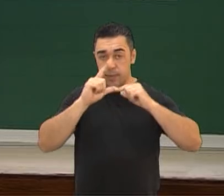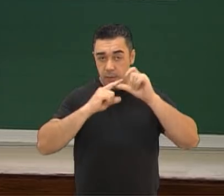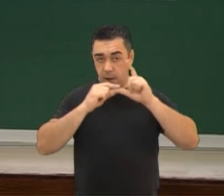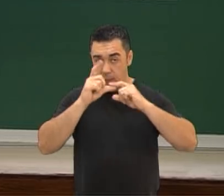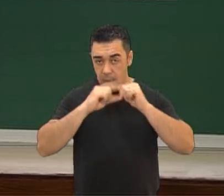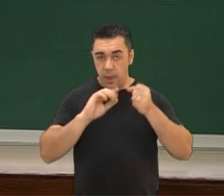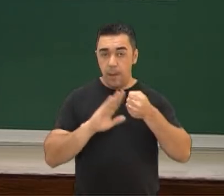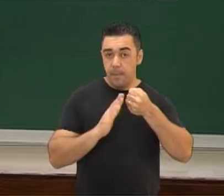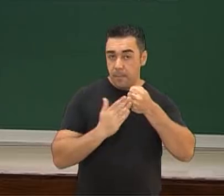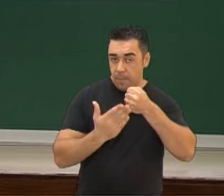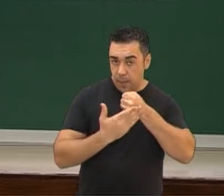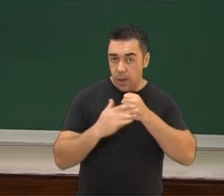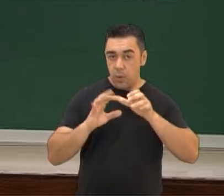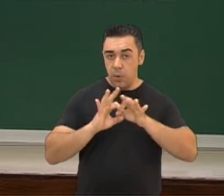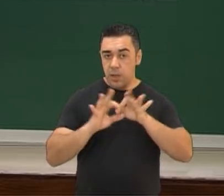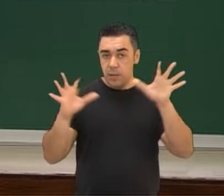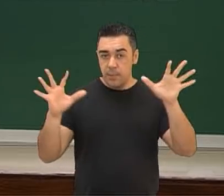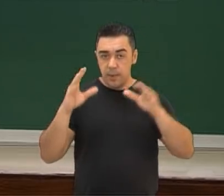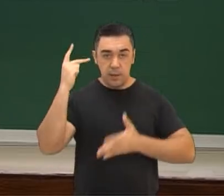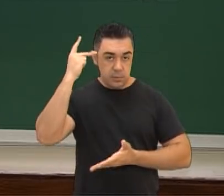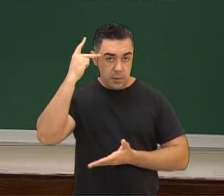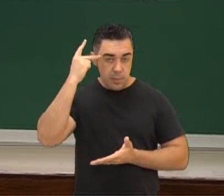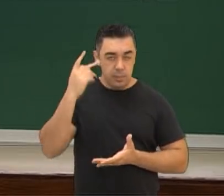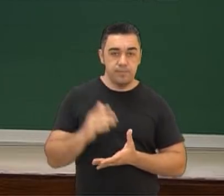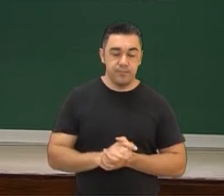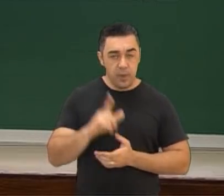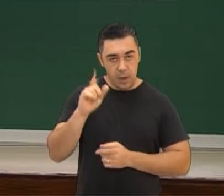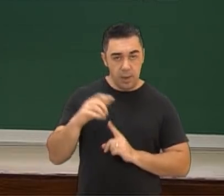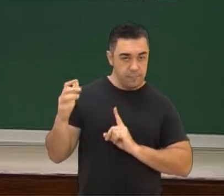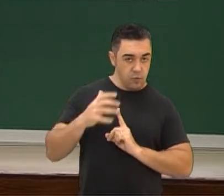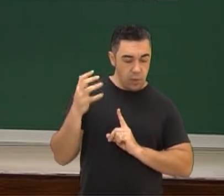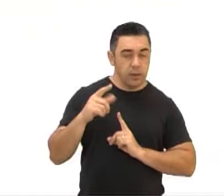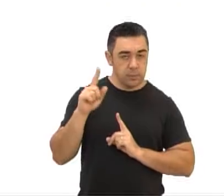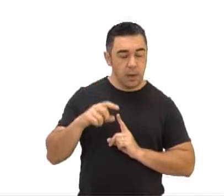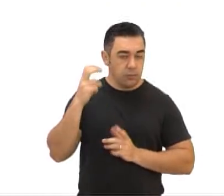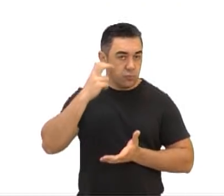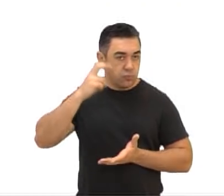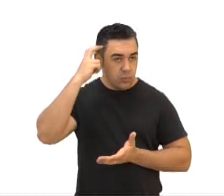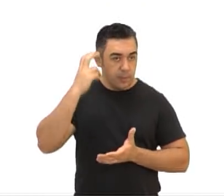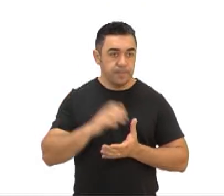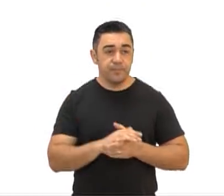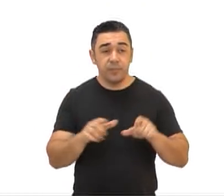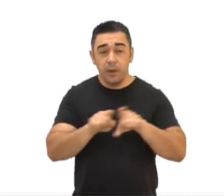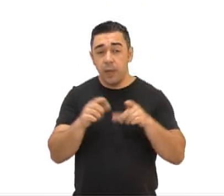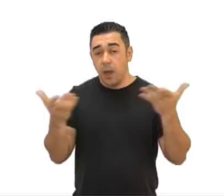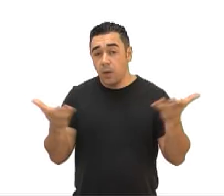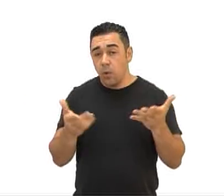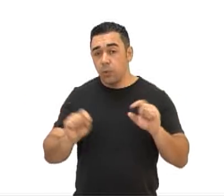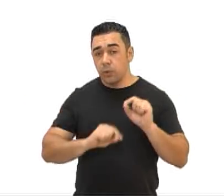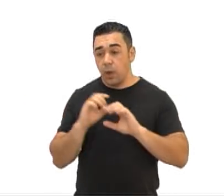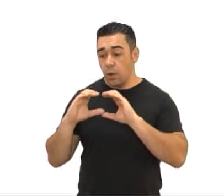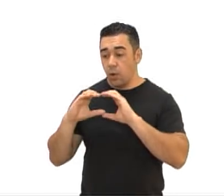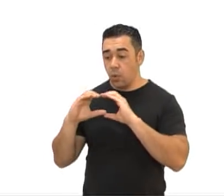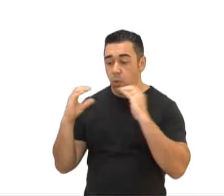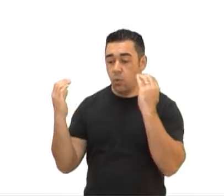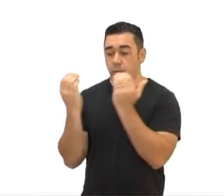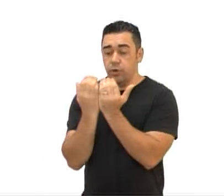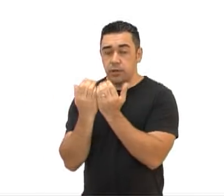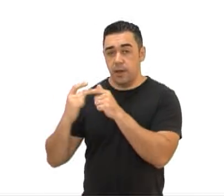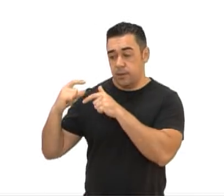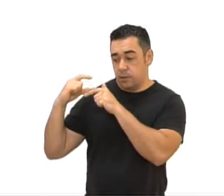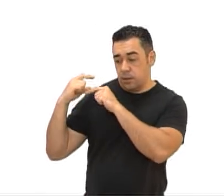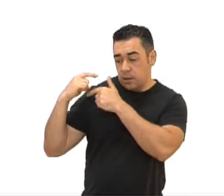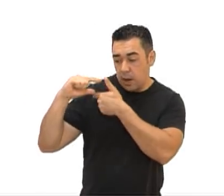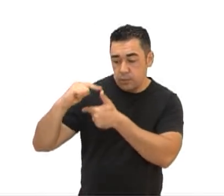alguns exemplos ali que refletem essa questão cultural. Vamos tratar um pouquinho das comunidades tradicionais que